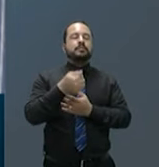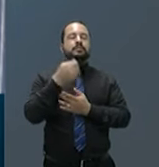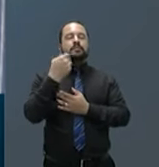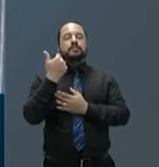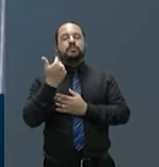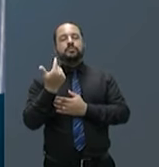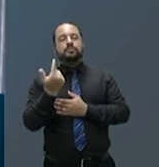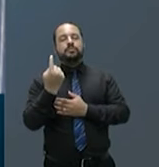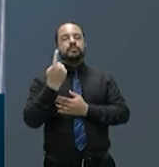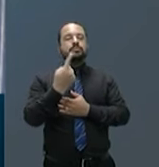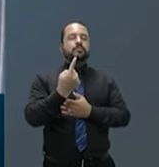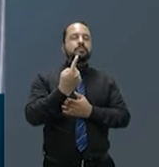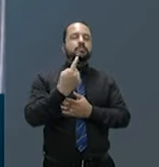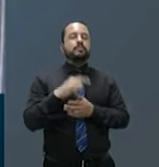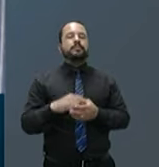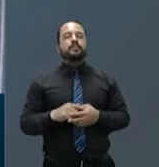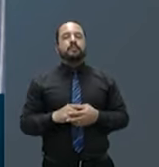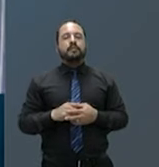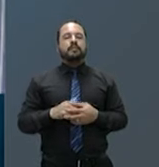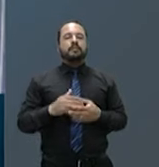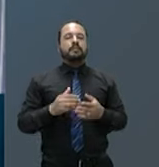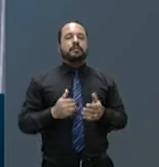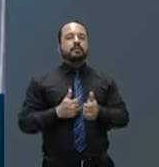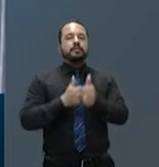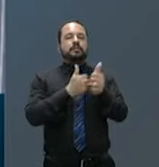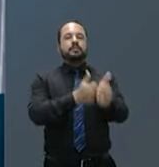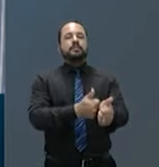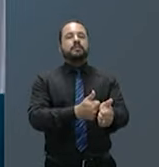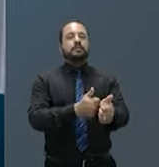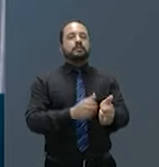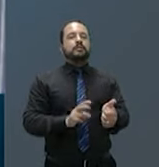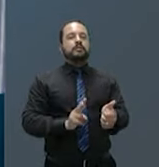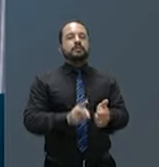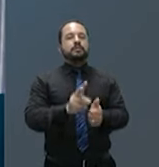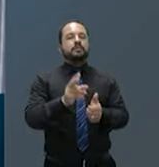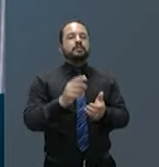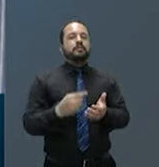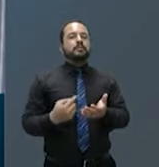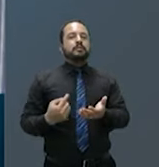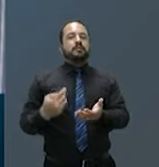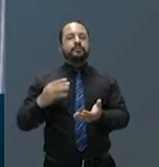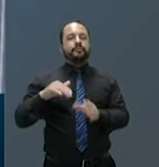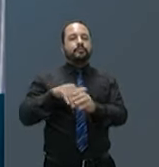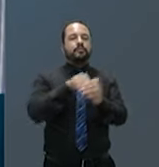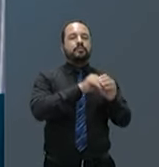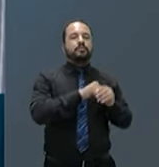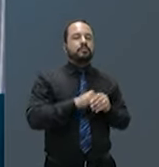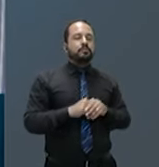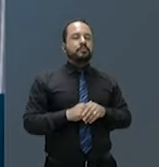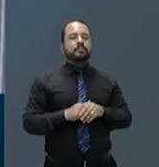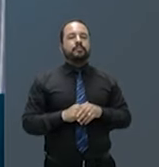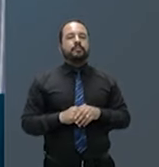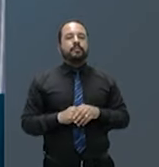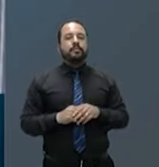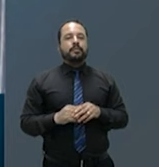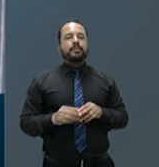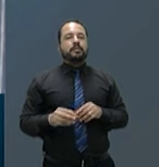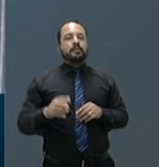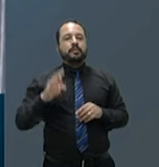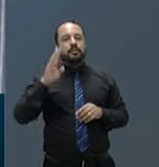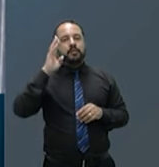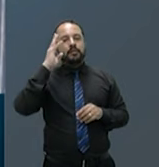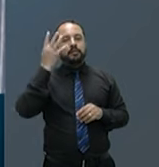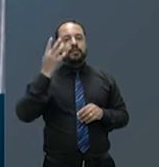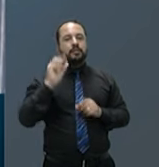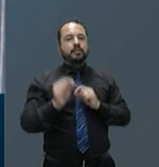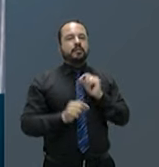957.821. E segue o acordo. O voto. A simples razão pela qual não se